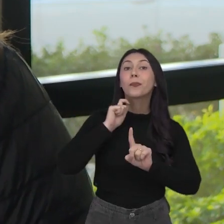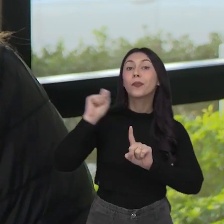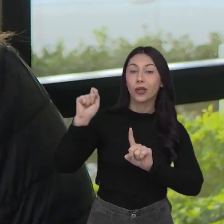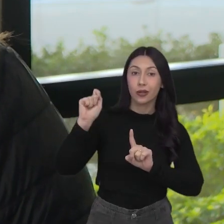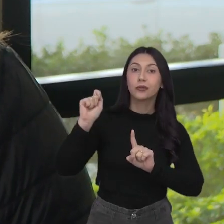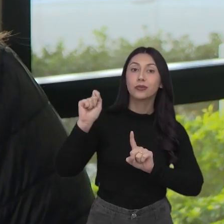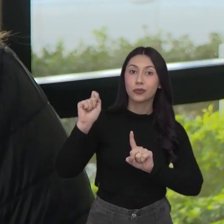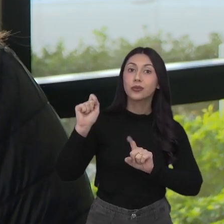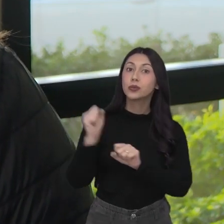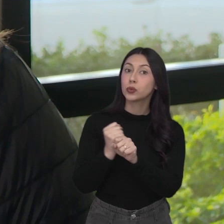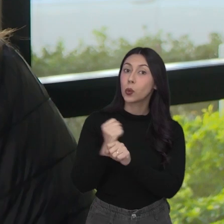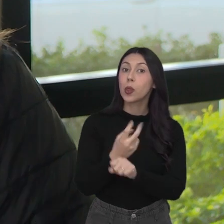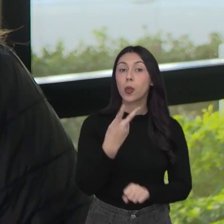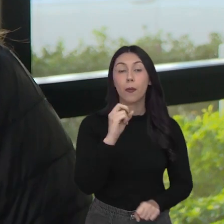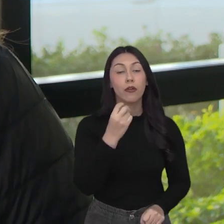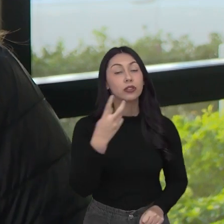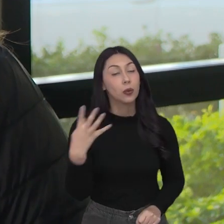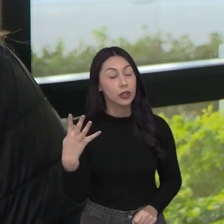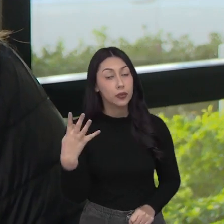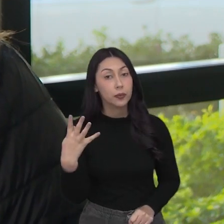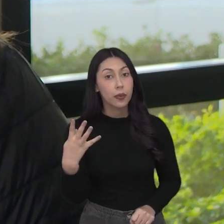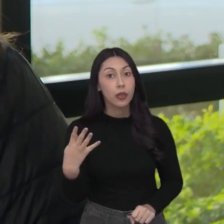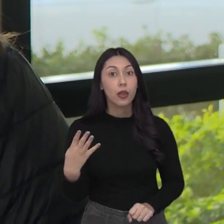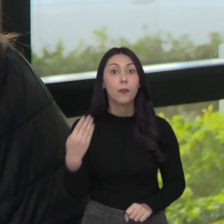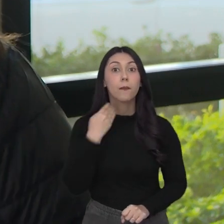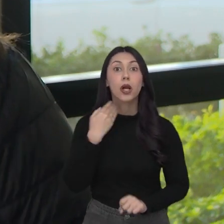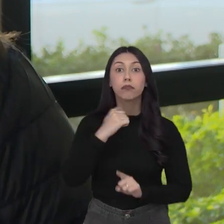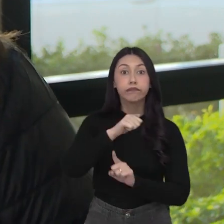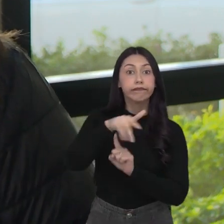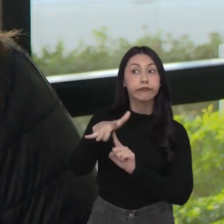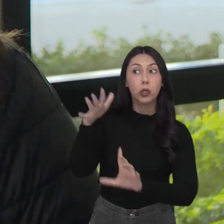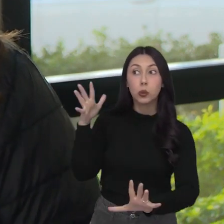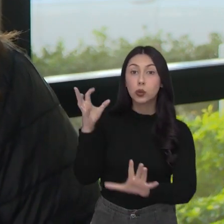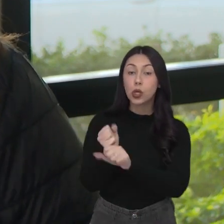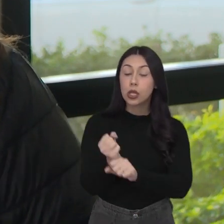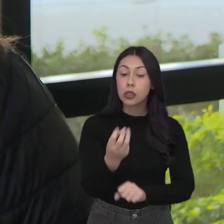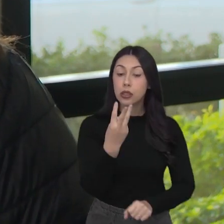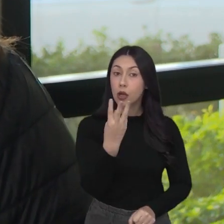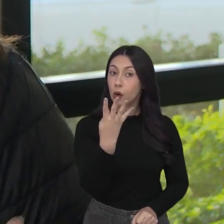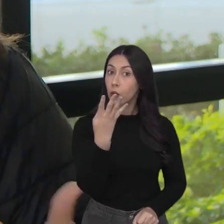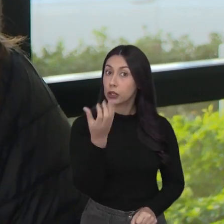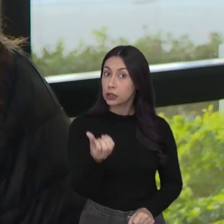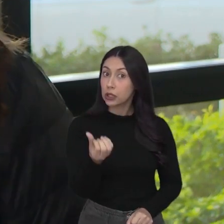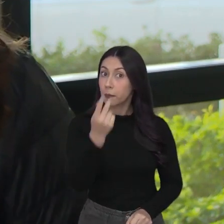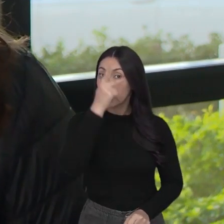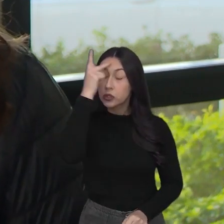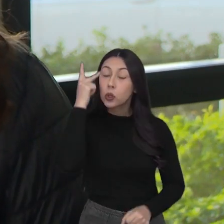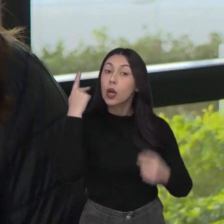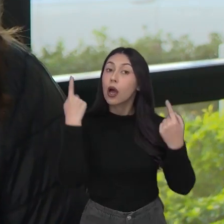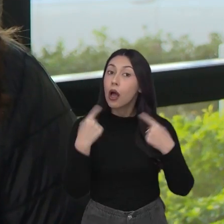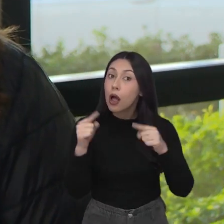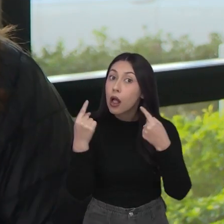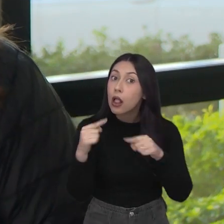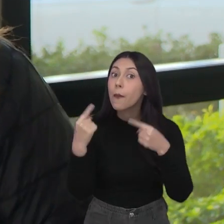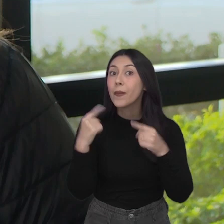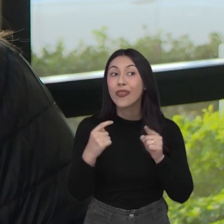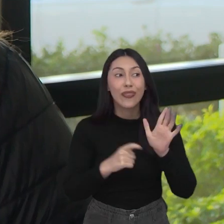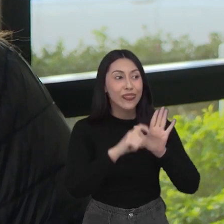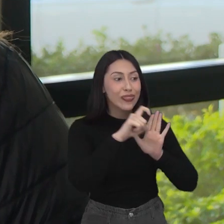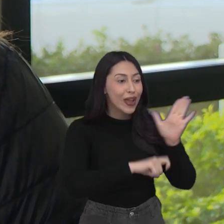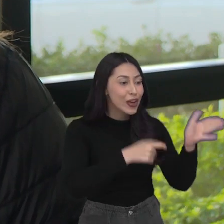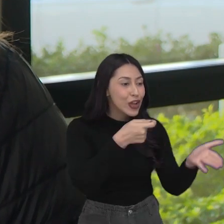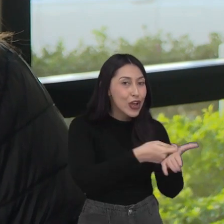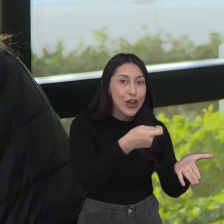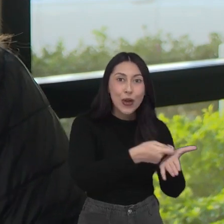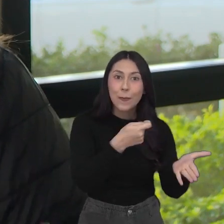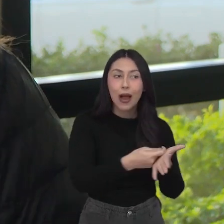trimestre de 2024. Um levantamento do Banco Central contabilizou 346 reclamações referentes